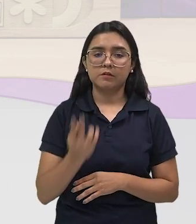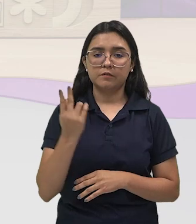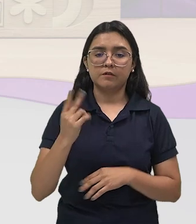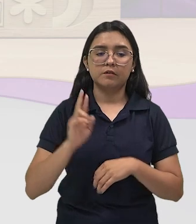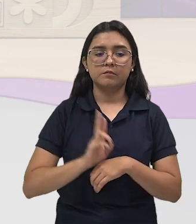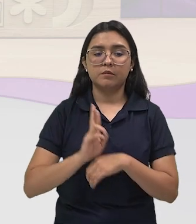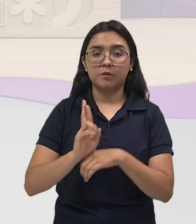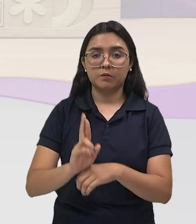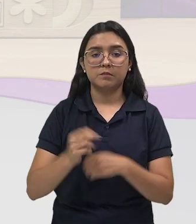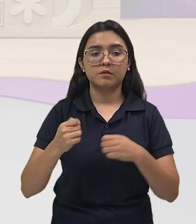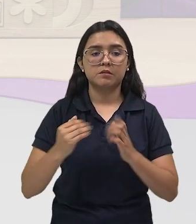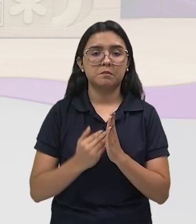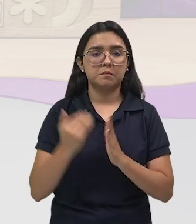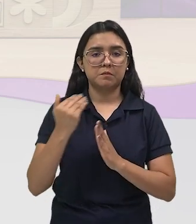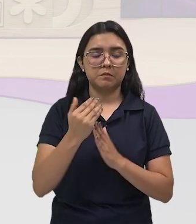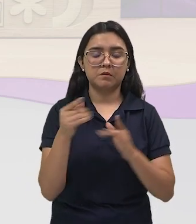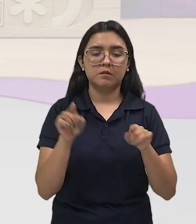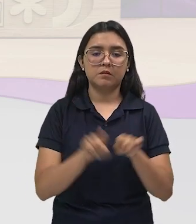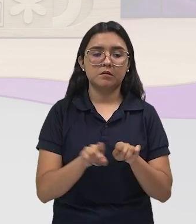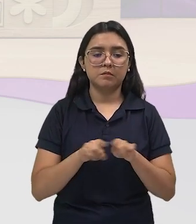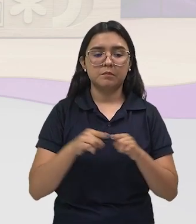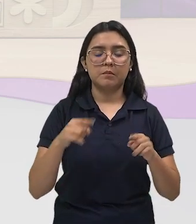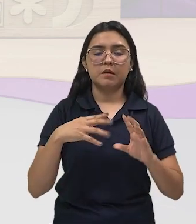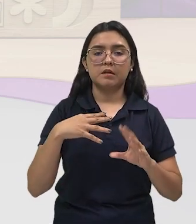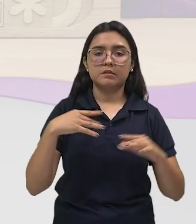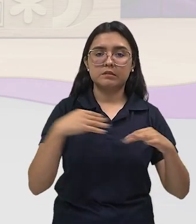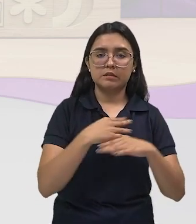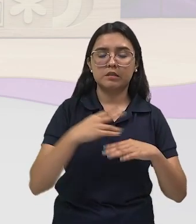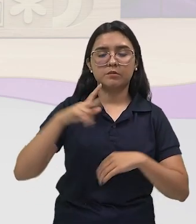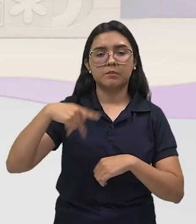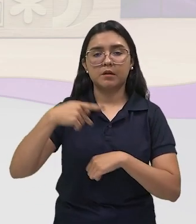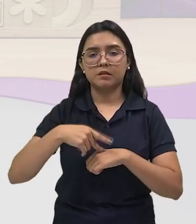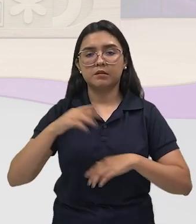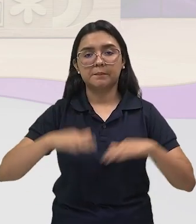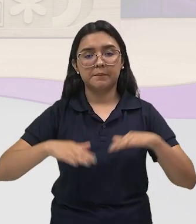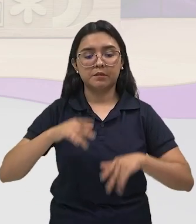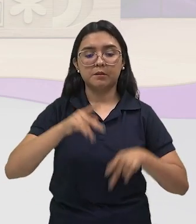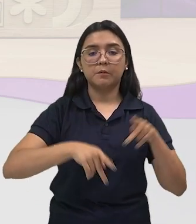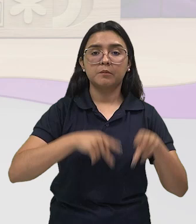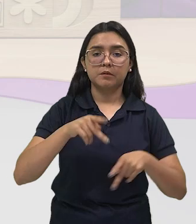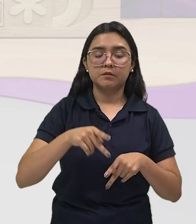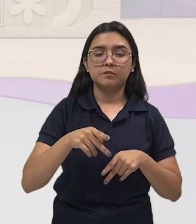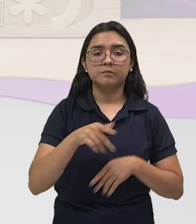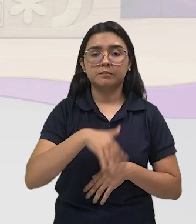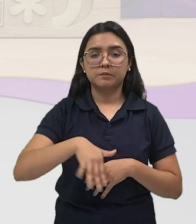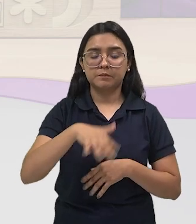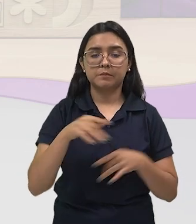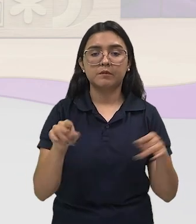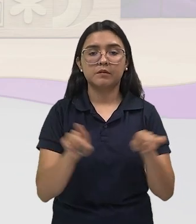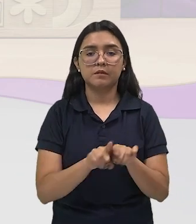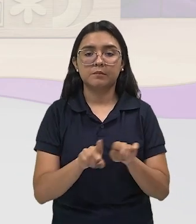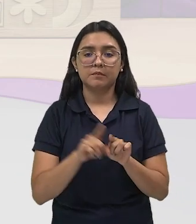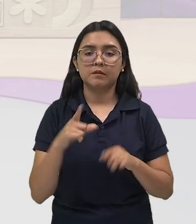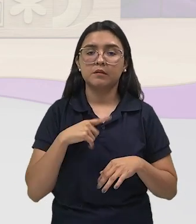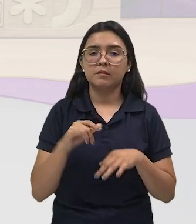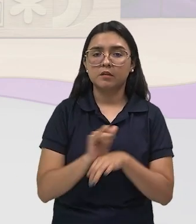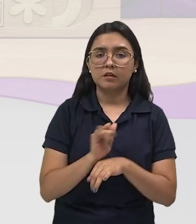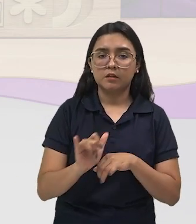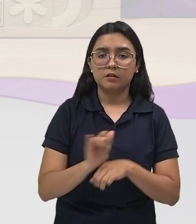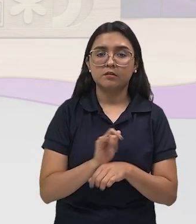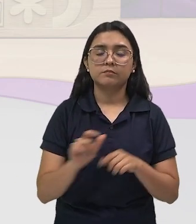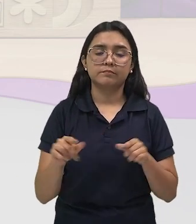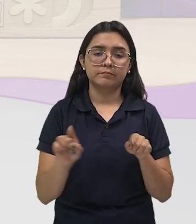fazer uma censitária, né? Envolvendo uma cidade, um país, depende aí da população. E nós temos técnicas,